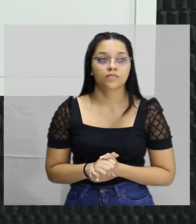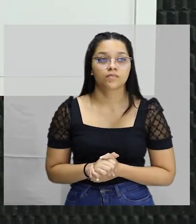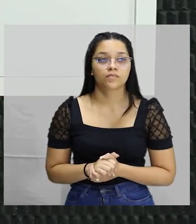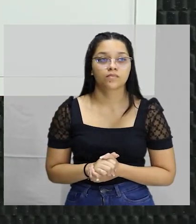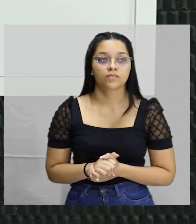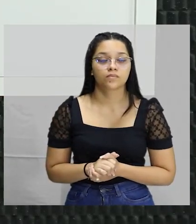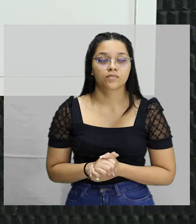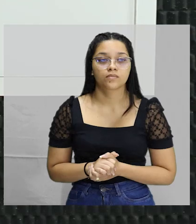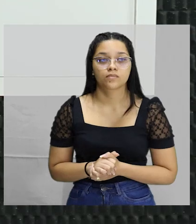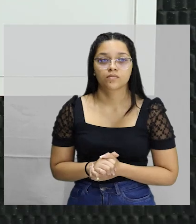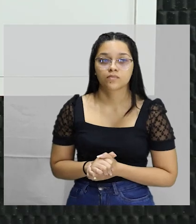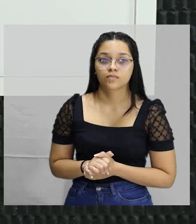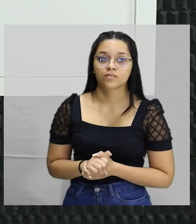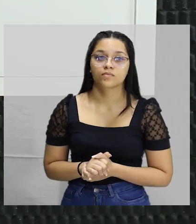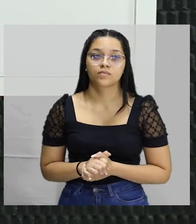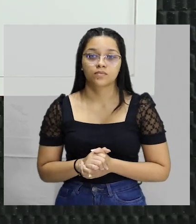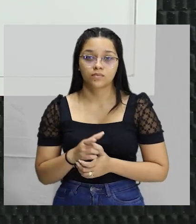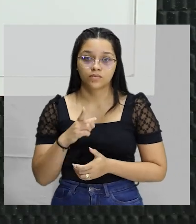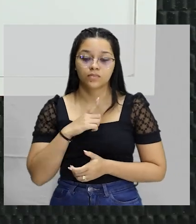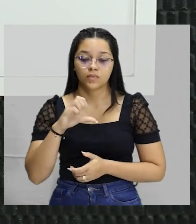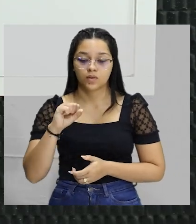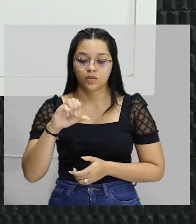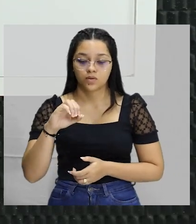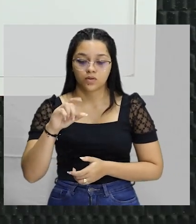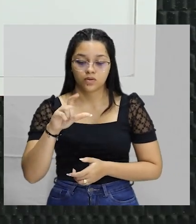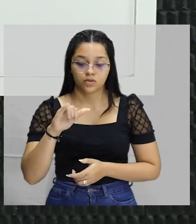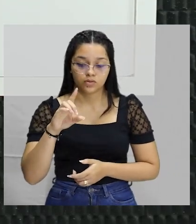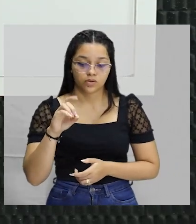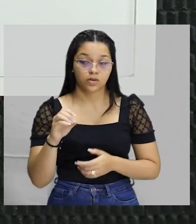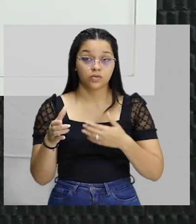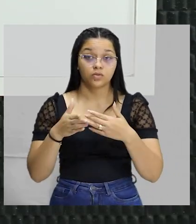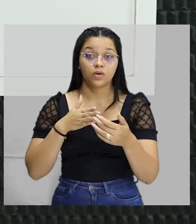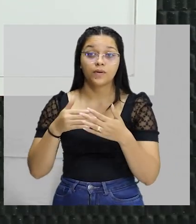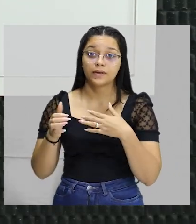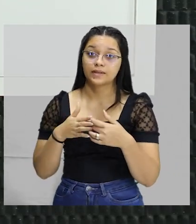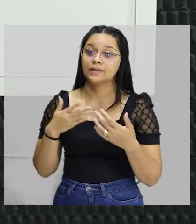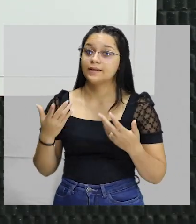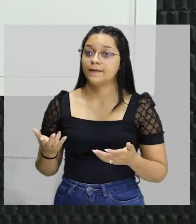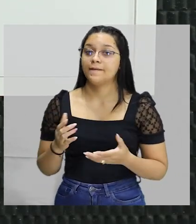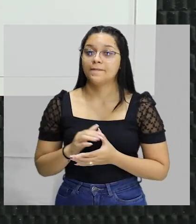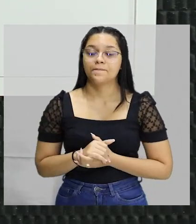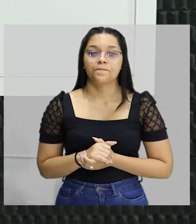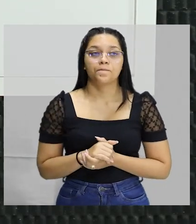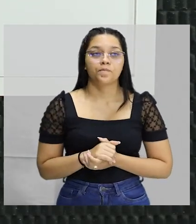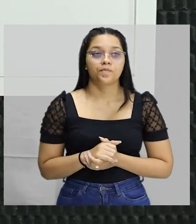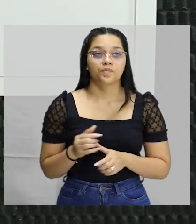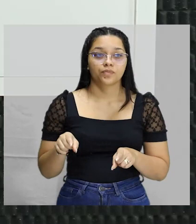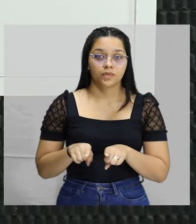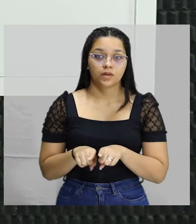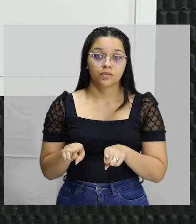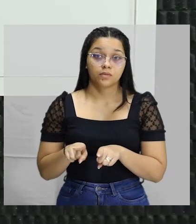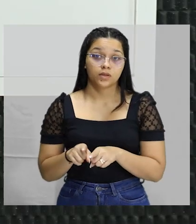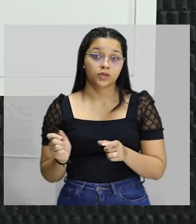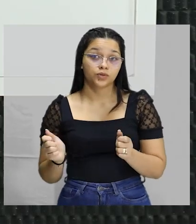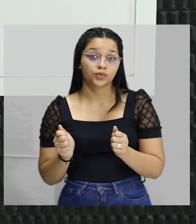no meio sólido, então tem aqui um sólido qualquer, certo? As partículas estão aqui,